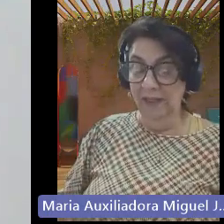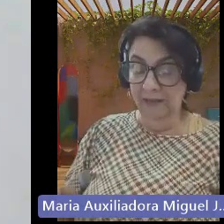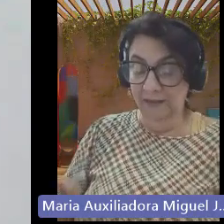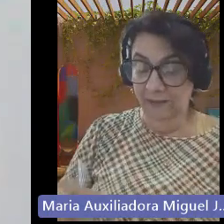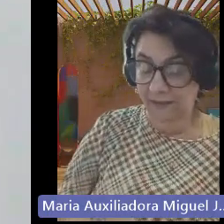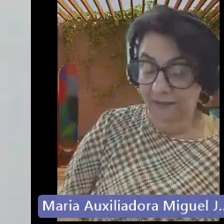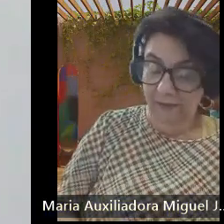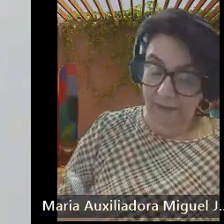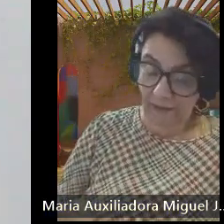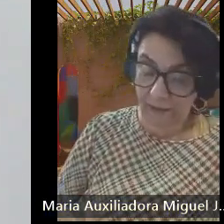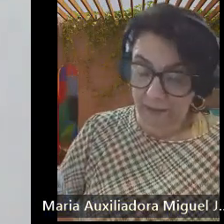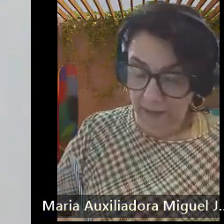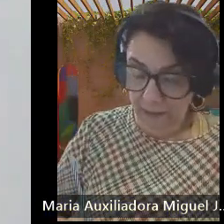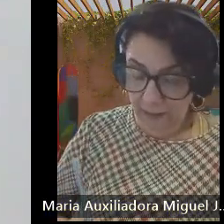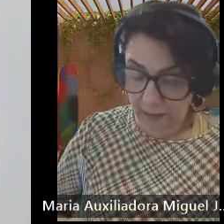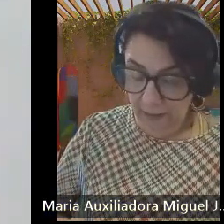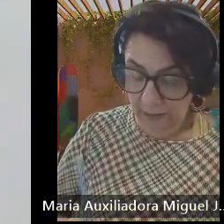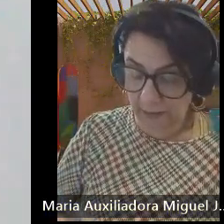Viviane.